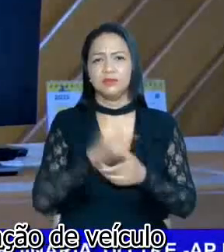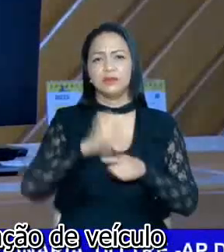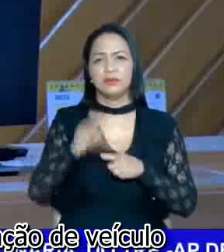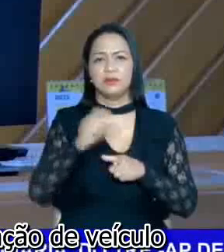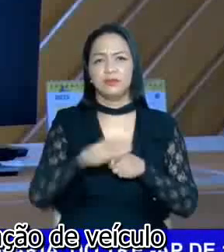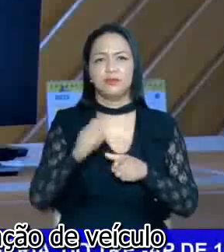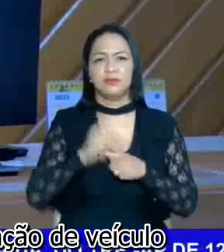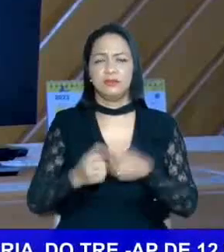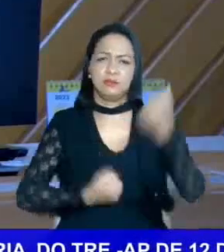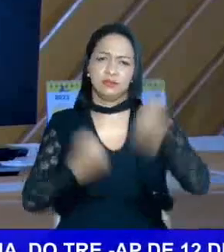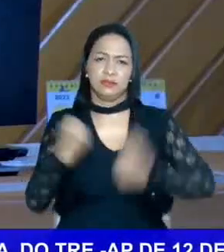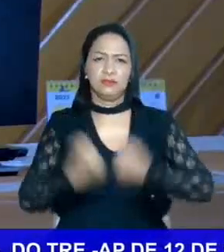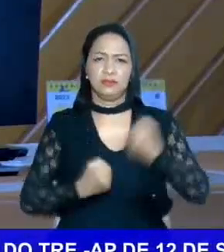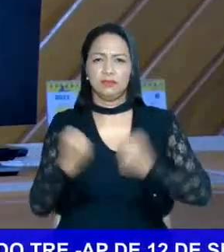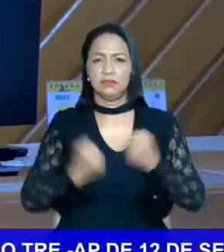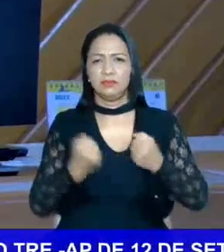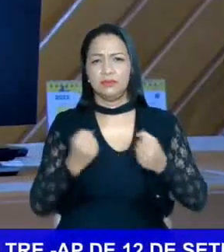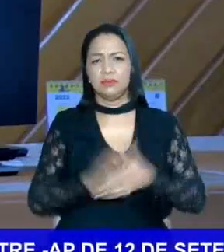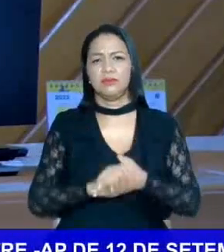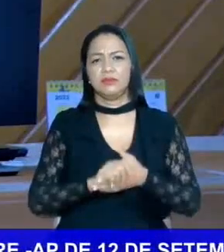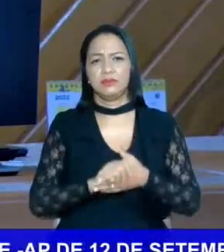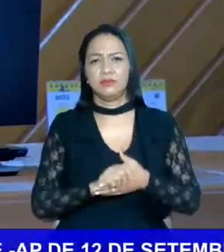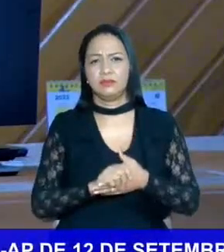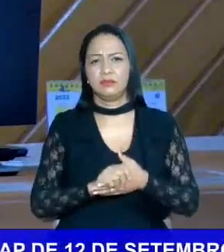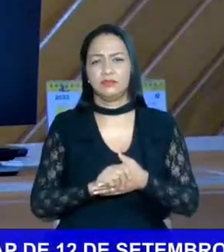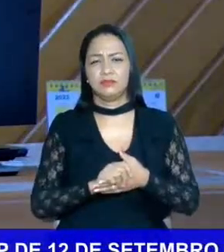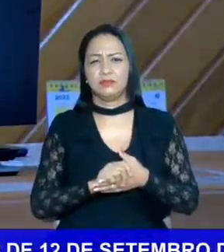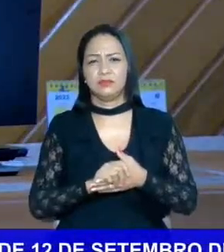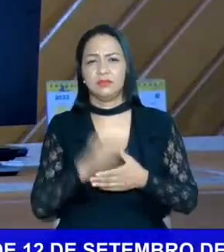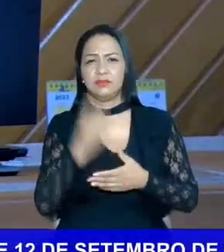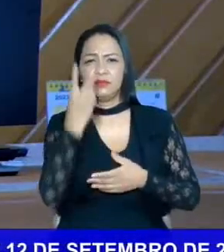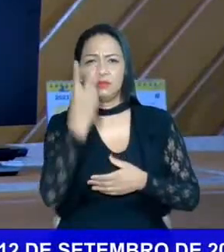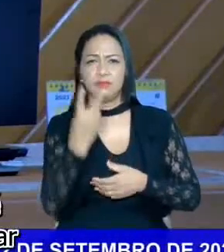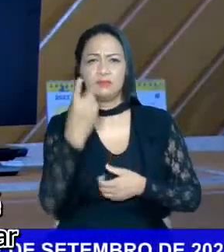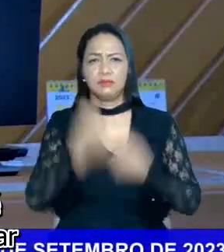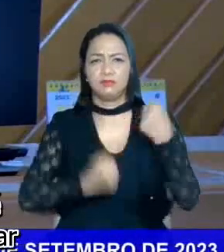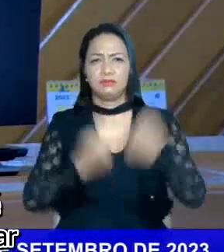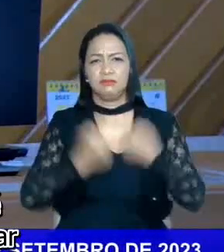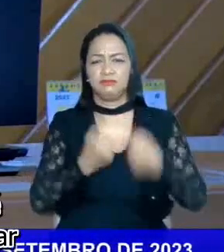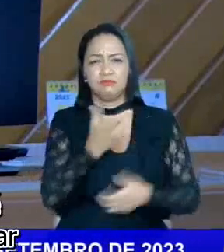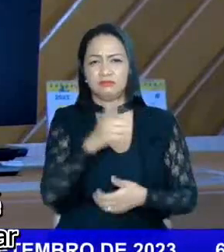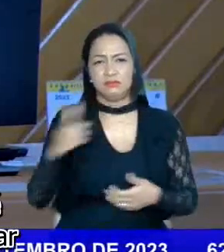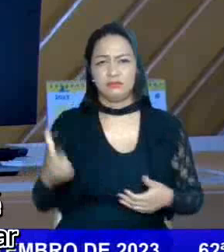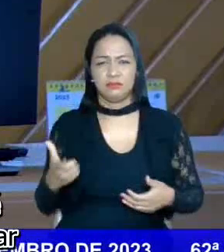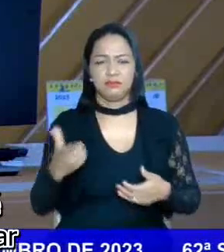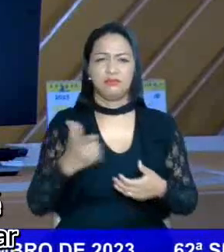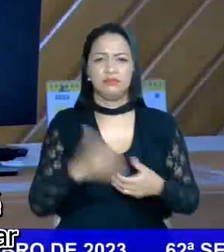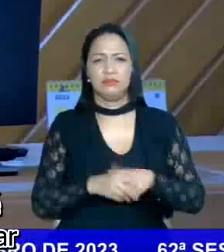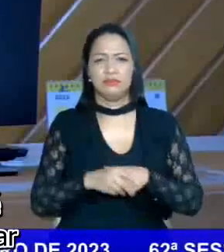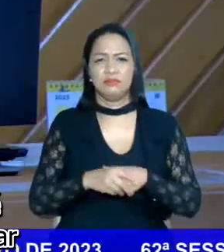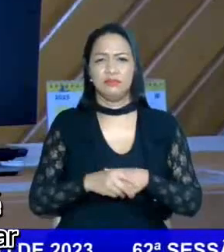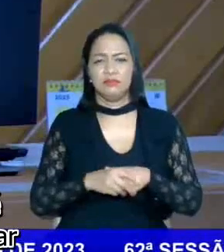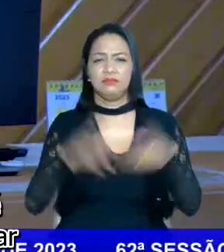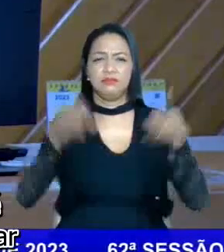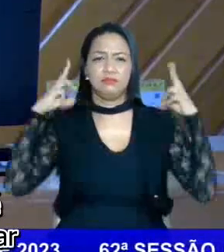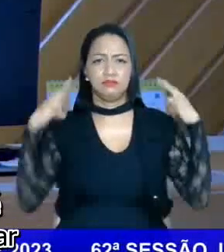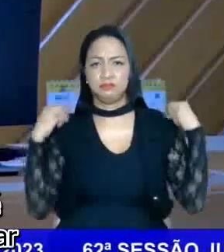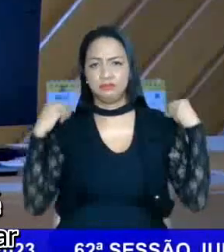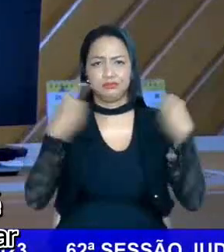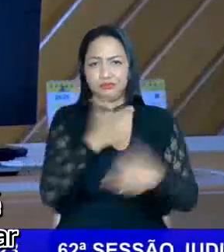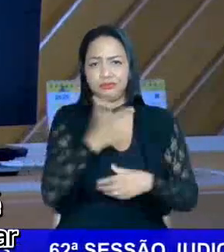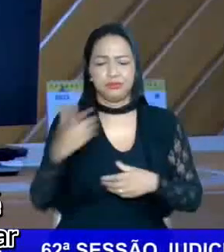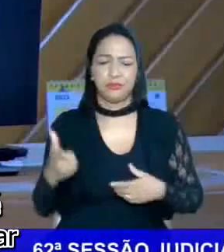alocação de veículo, em relação a 2 veículos que não constam motorista para